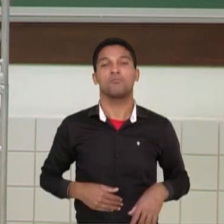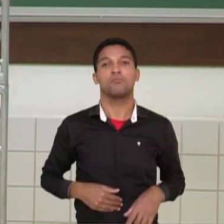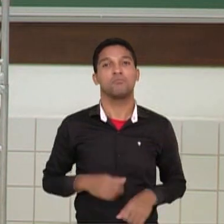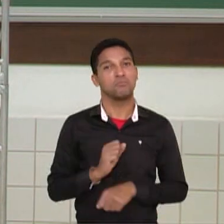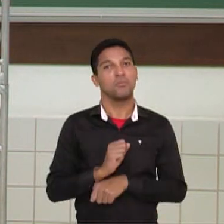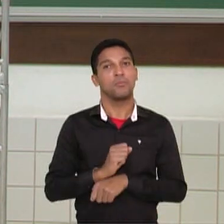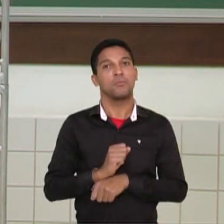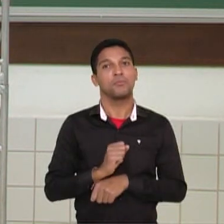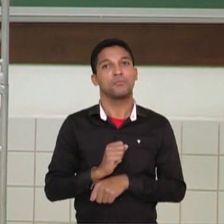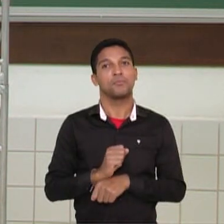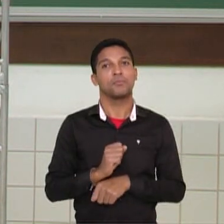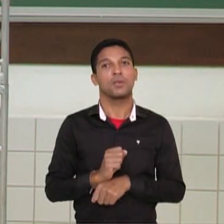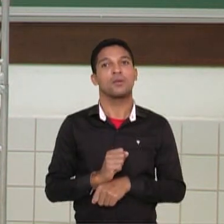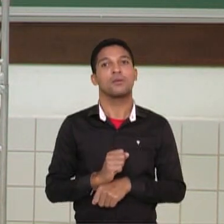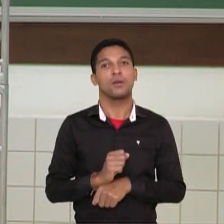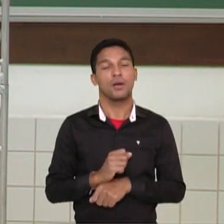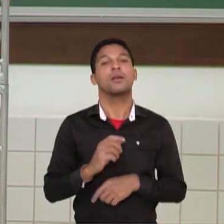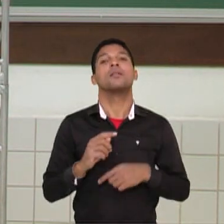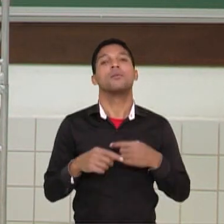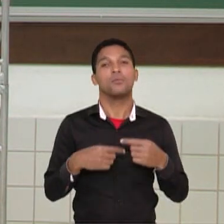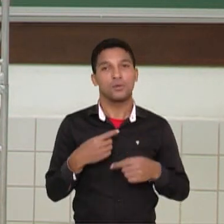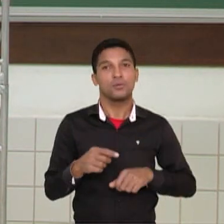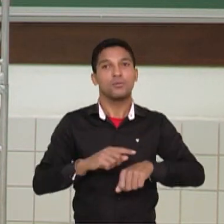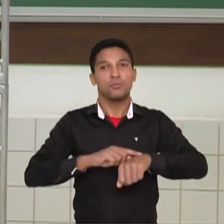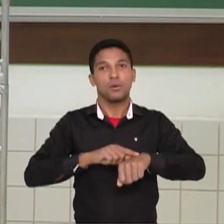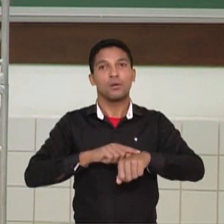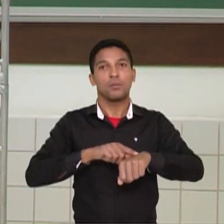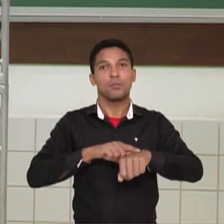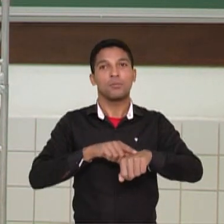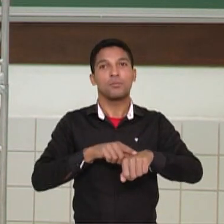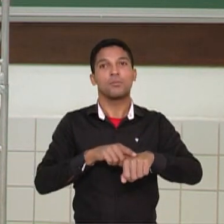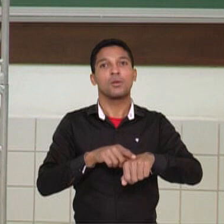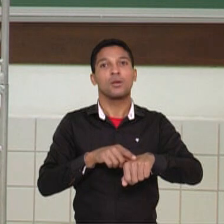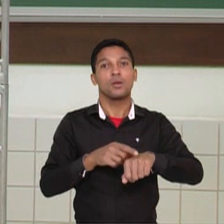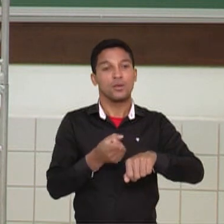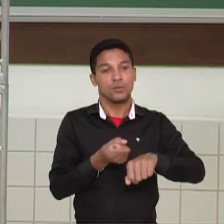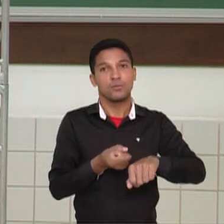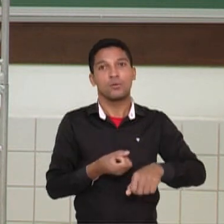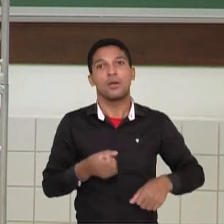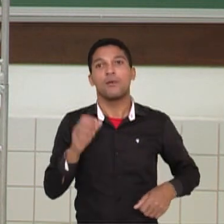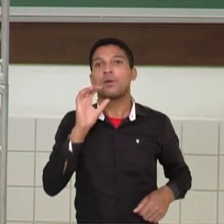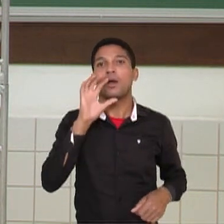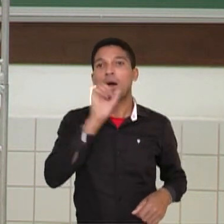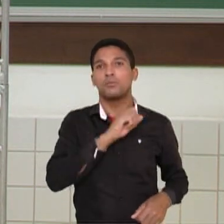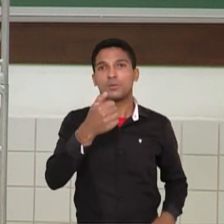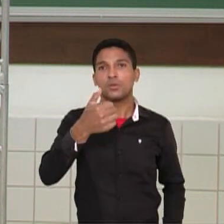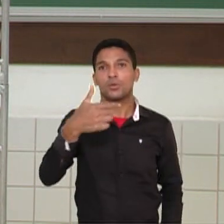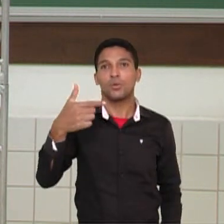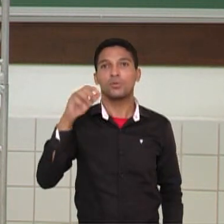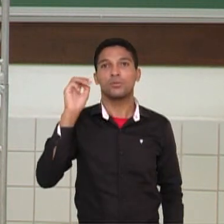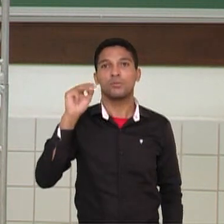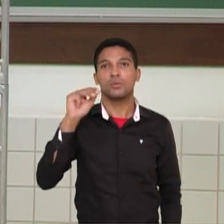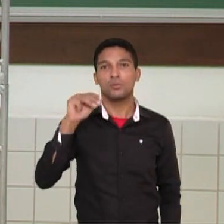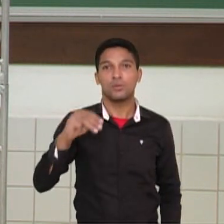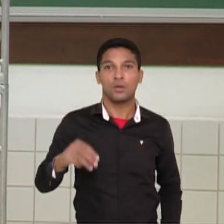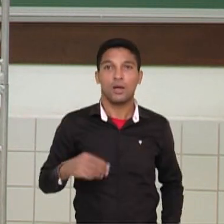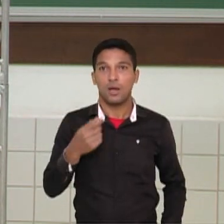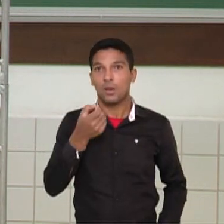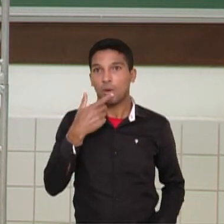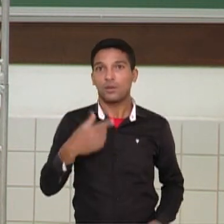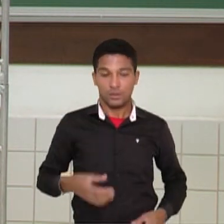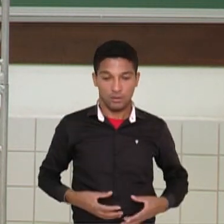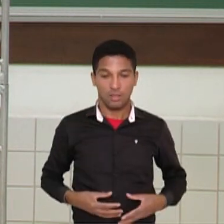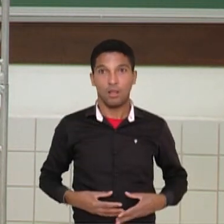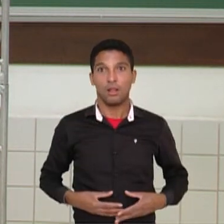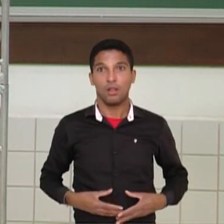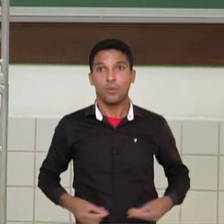imediato, né? Após a ingestão, aí que ele vai começar a fazer o efeito. E ele termina de fazer o efeito bem rapidinho, 12 minutos já termina o efeito dele, né? Então, com